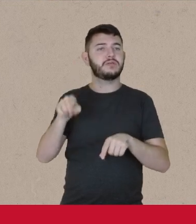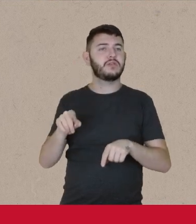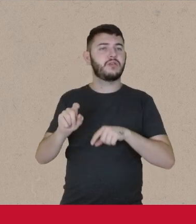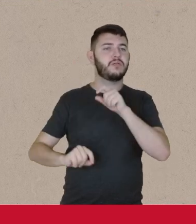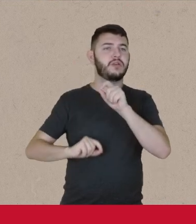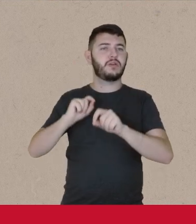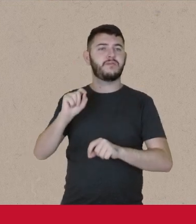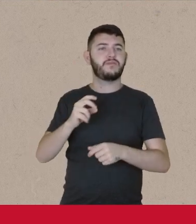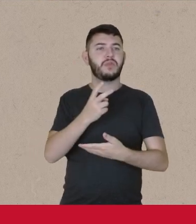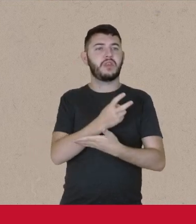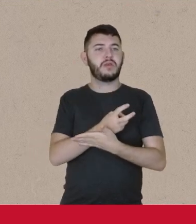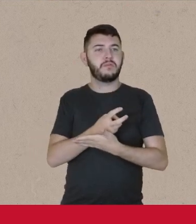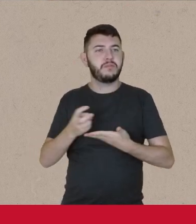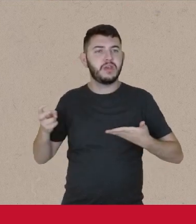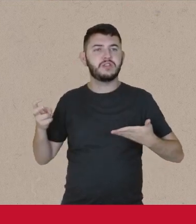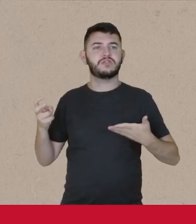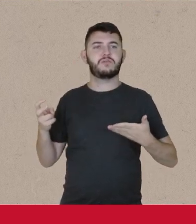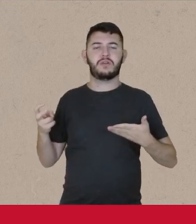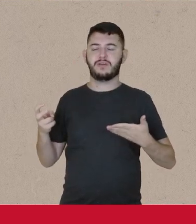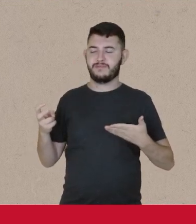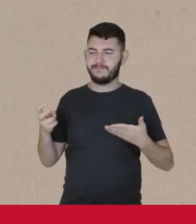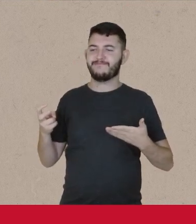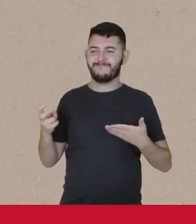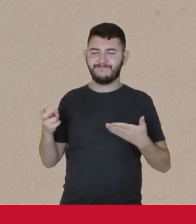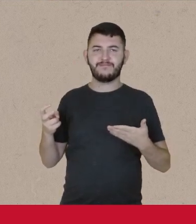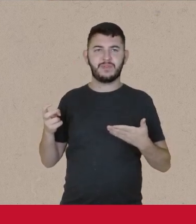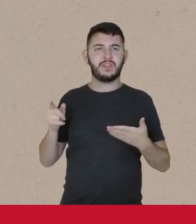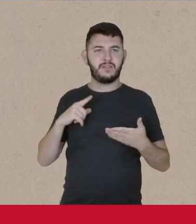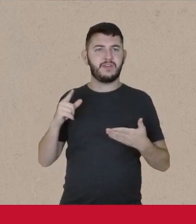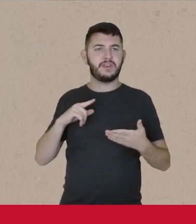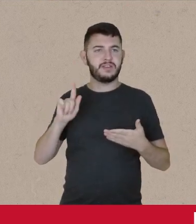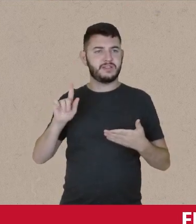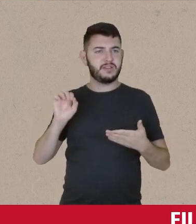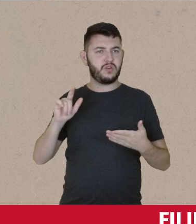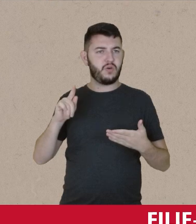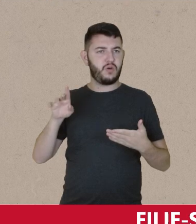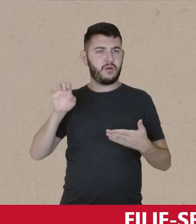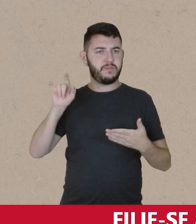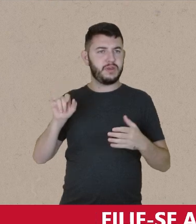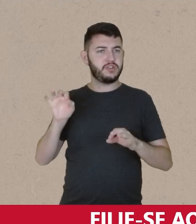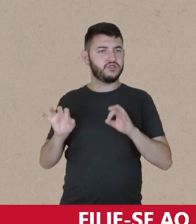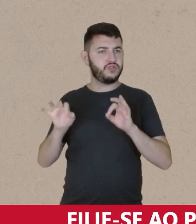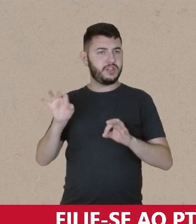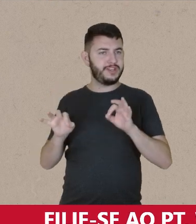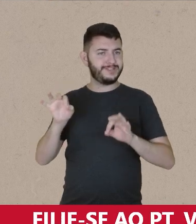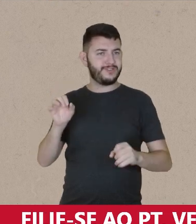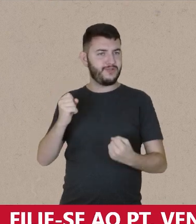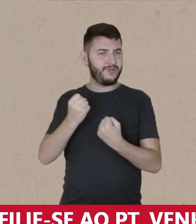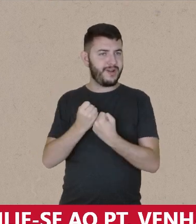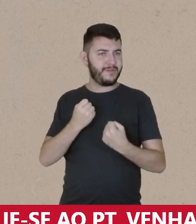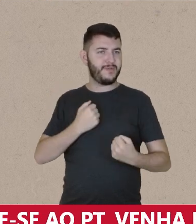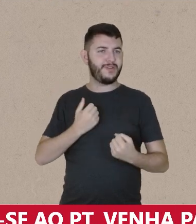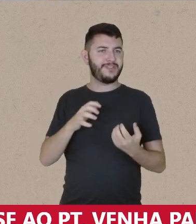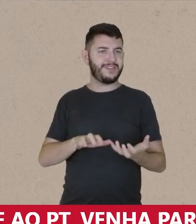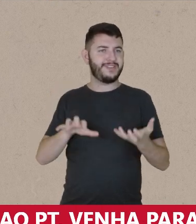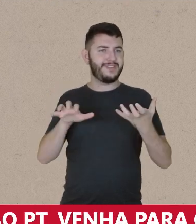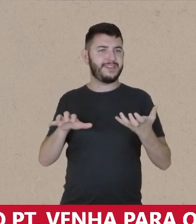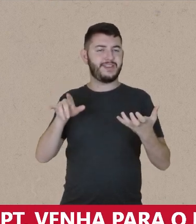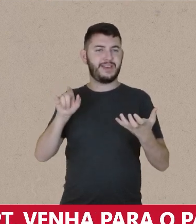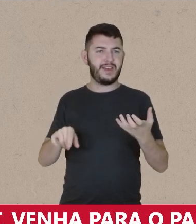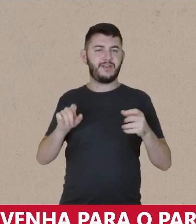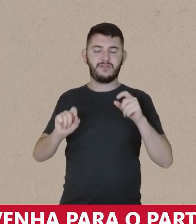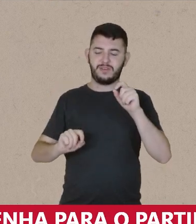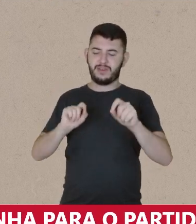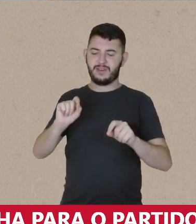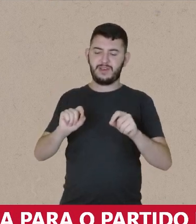do impeachment, do golpe jurídico parlamentar da nossa presidenta Dilma, que abriu as portas, né, para um